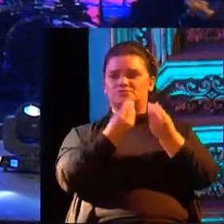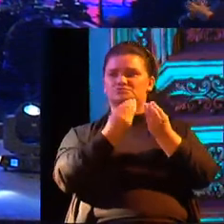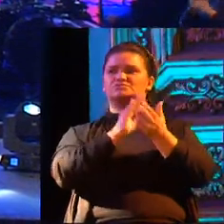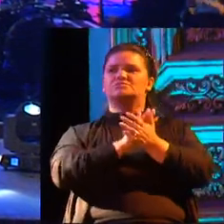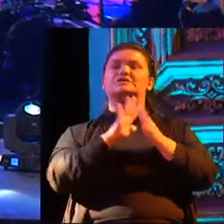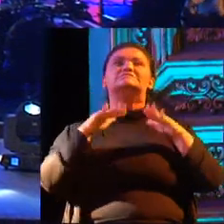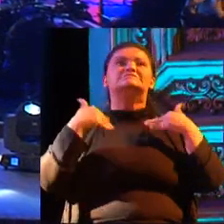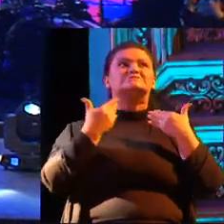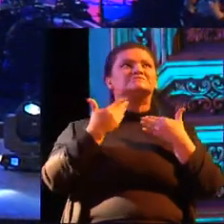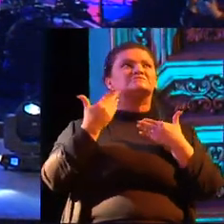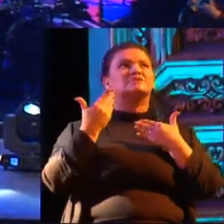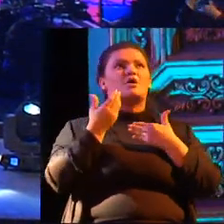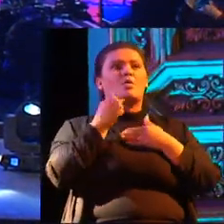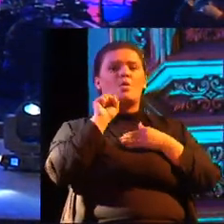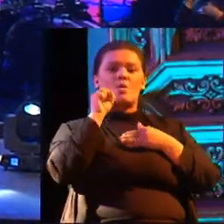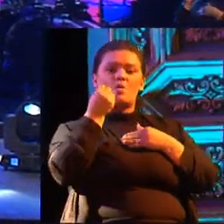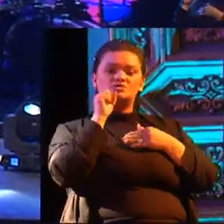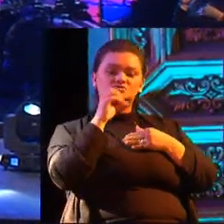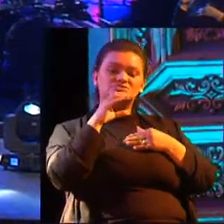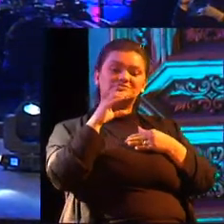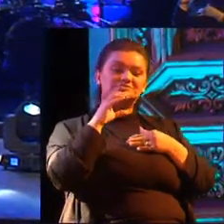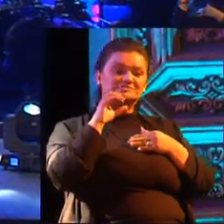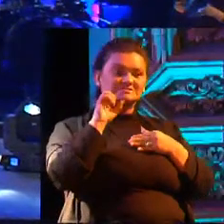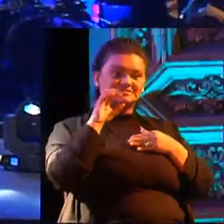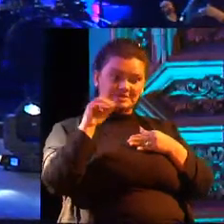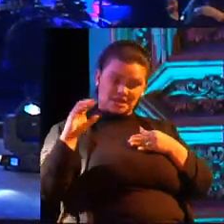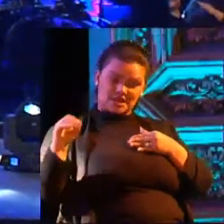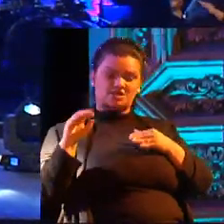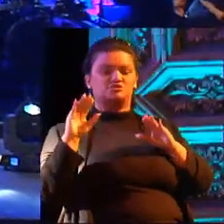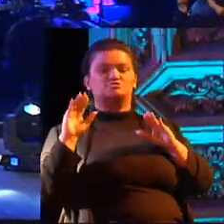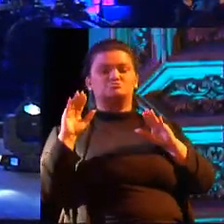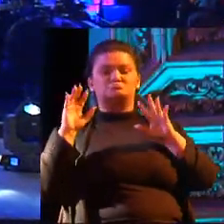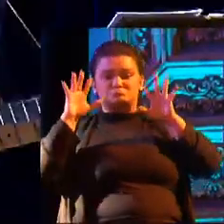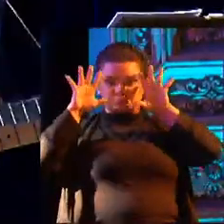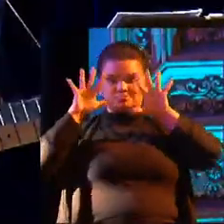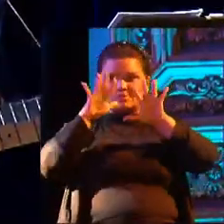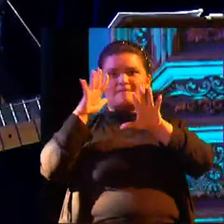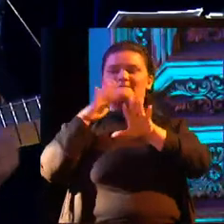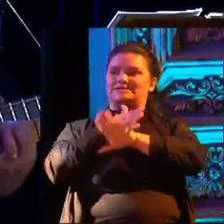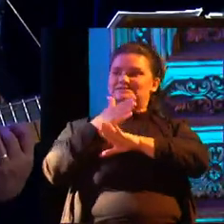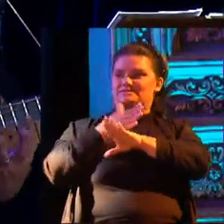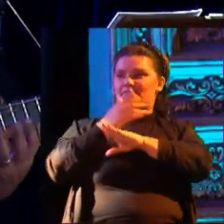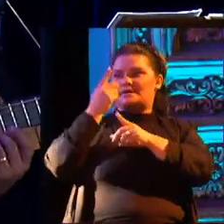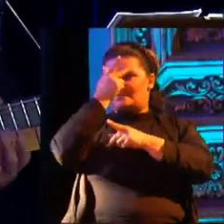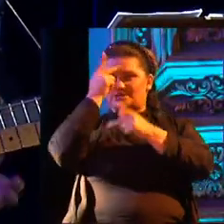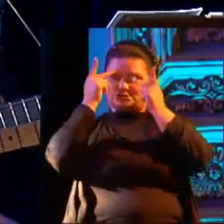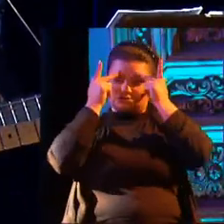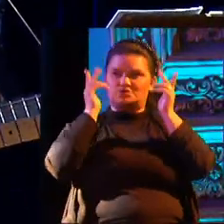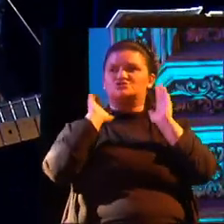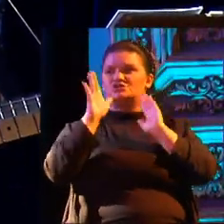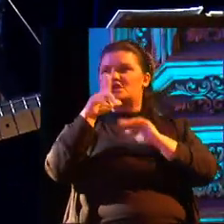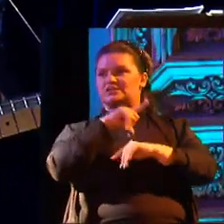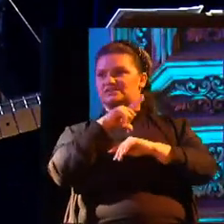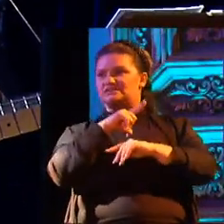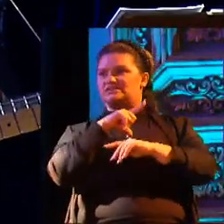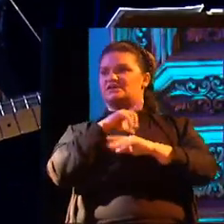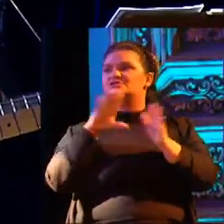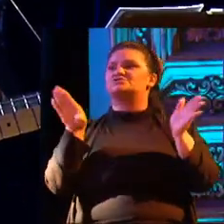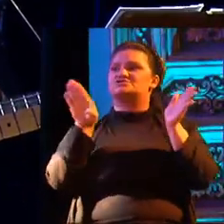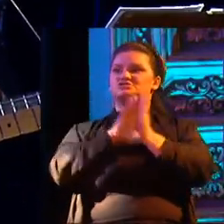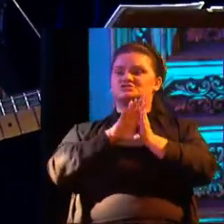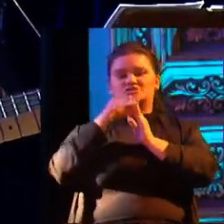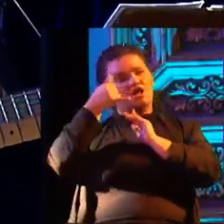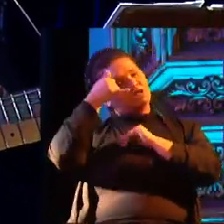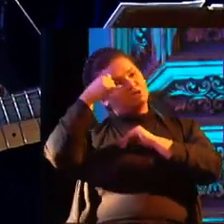estamos saindo esse ano com 800 brincantes na rua, todos treinados. Agora, quinta-feira, já temos a chegada do boi,